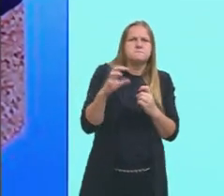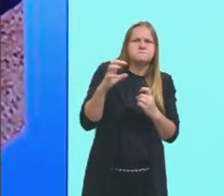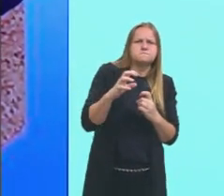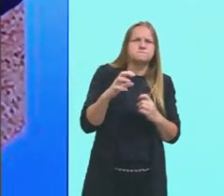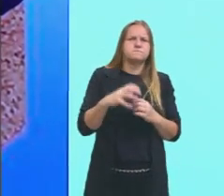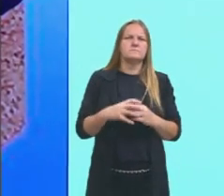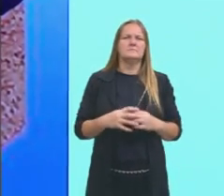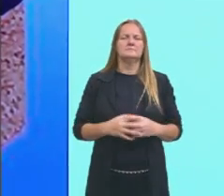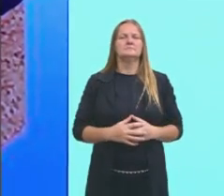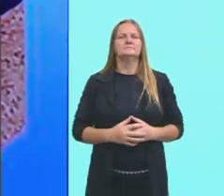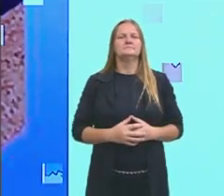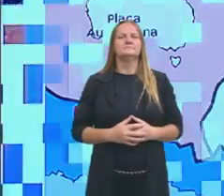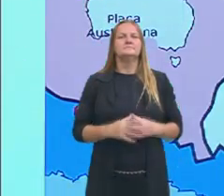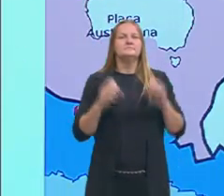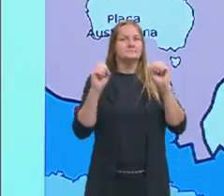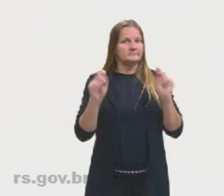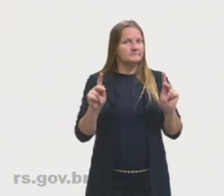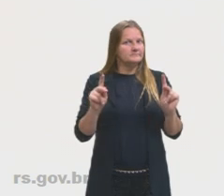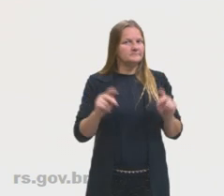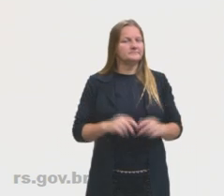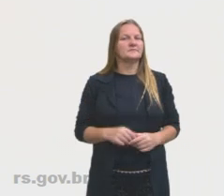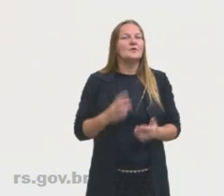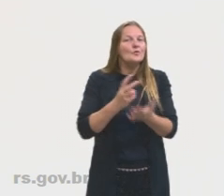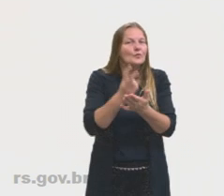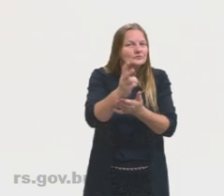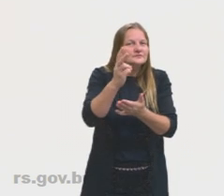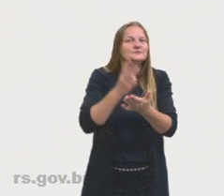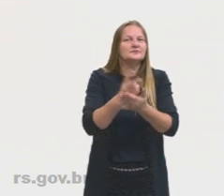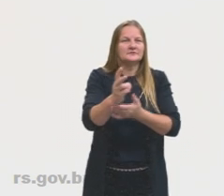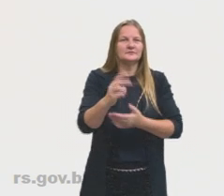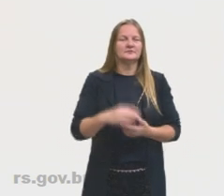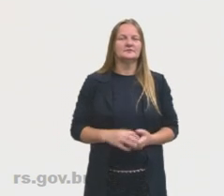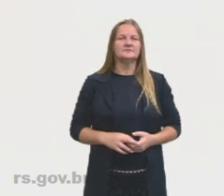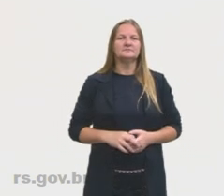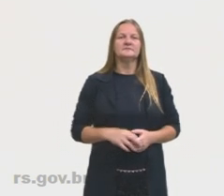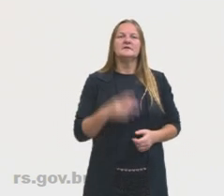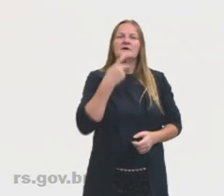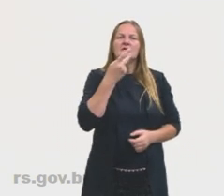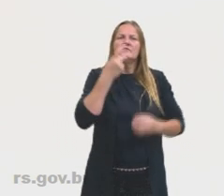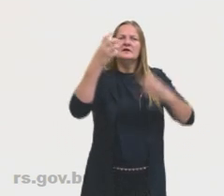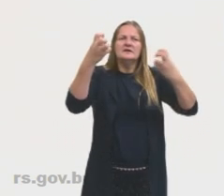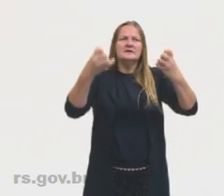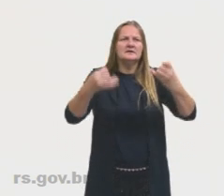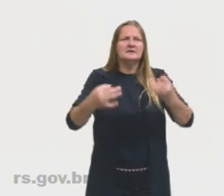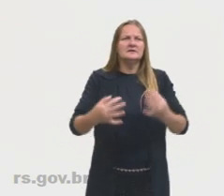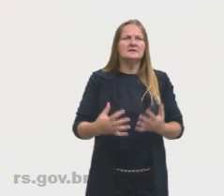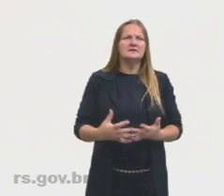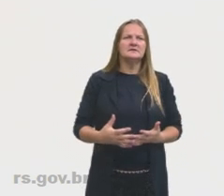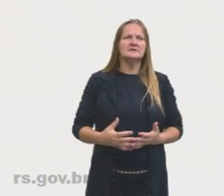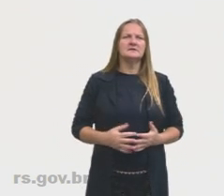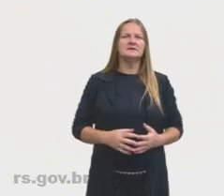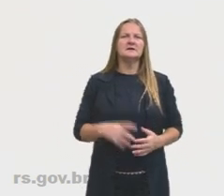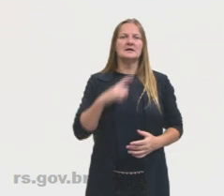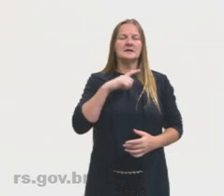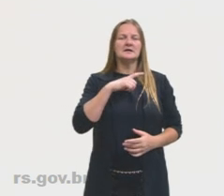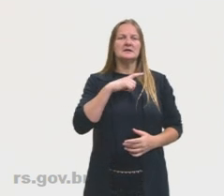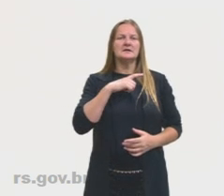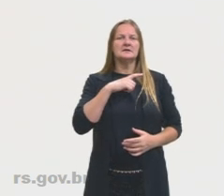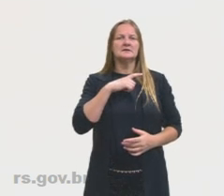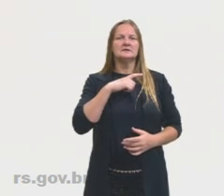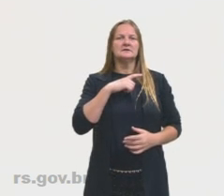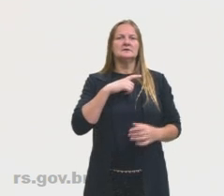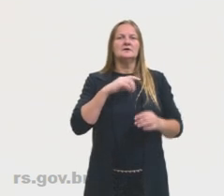tá meninos e meninas vão dar continuidade como eu falei para vocês essas essa